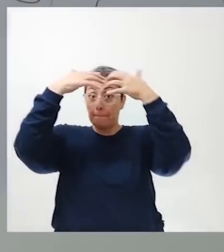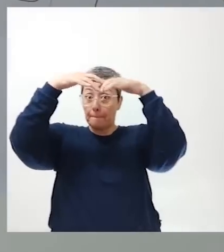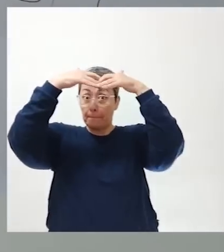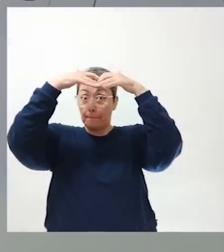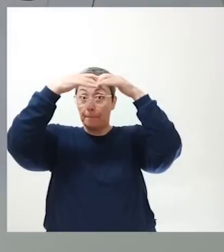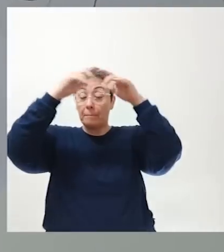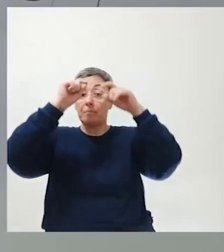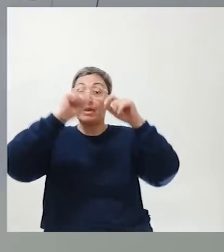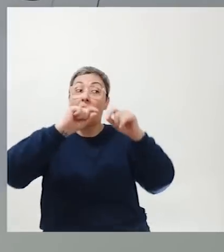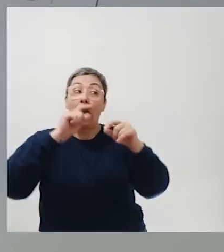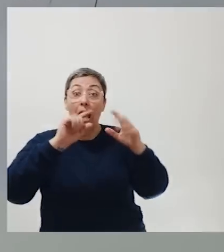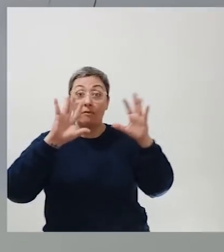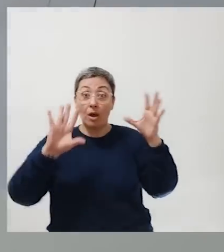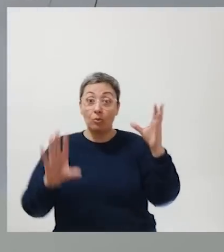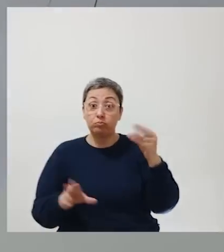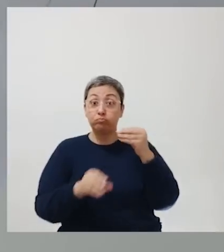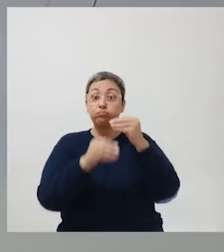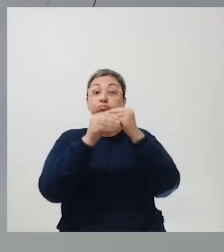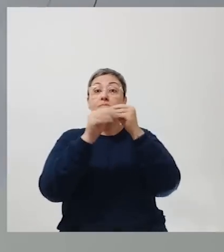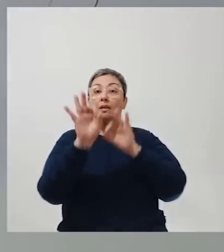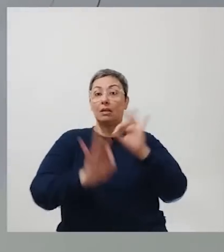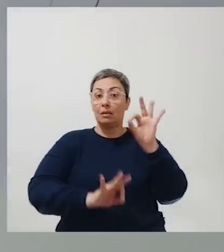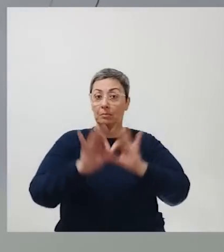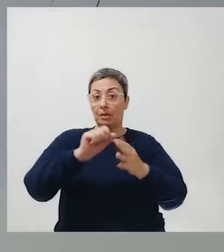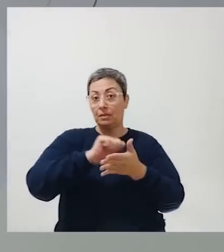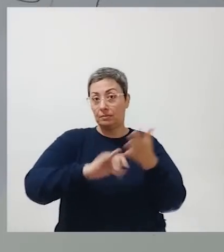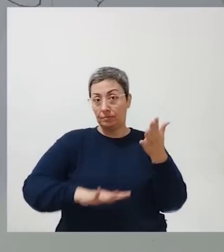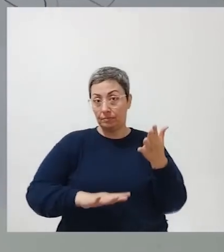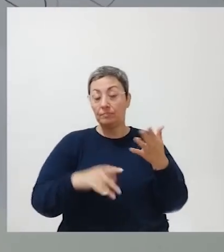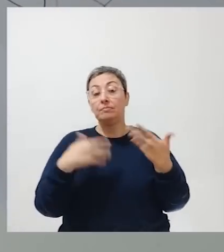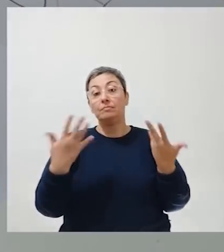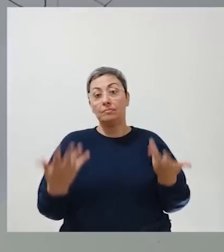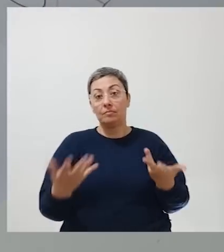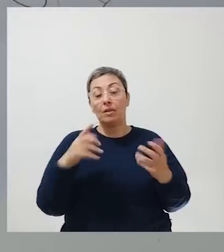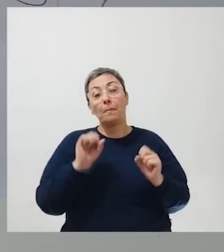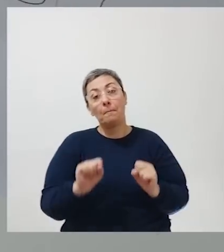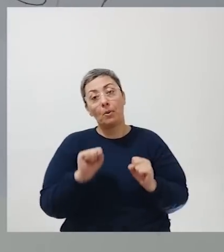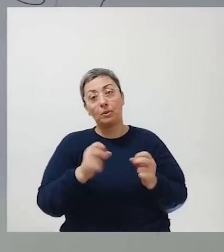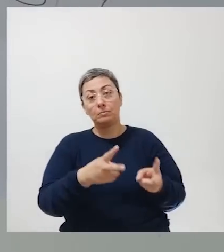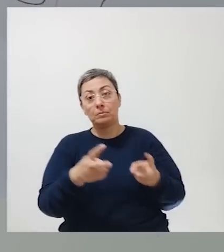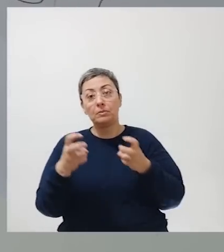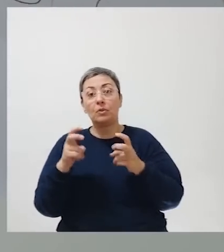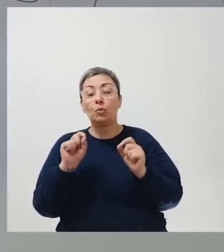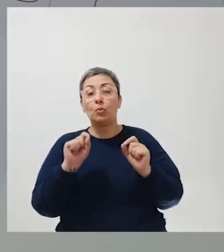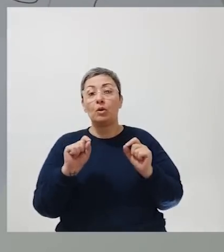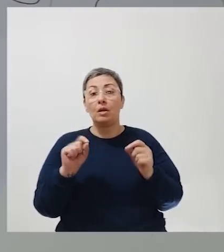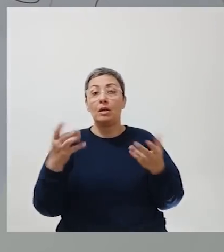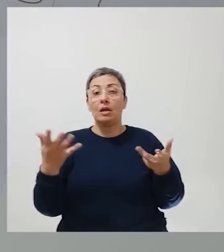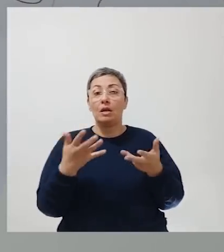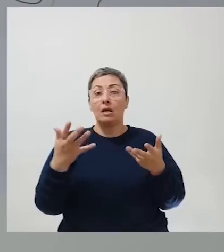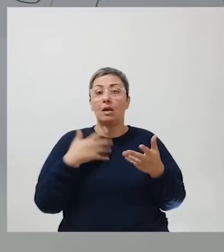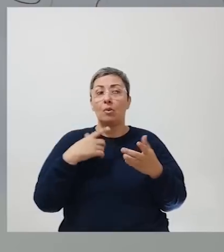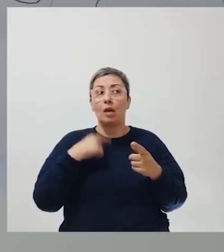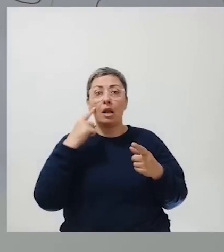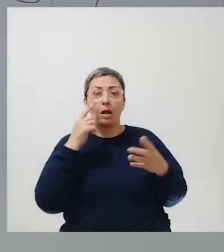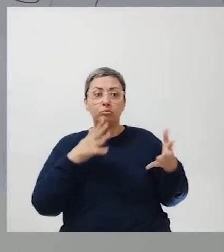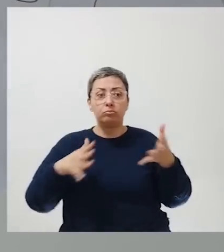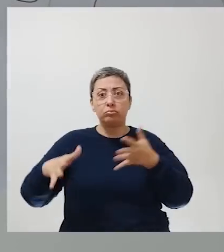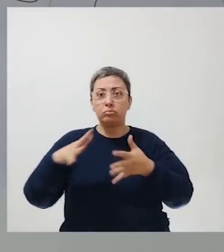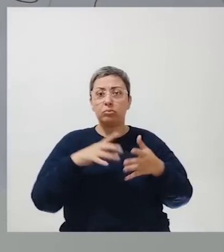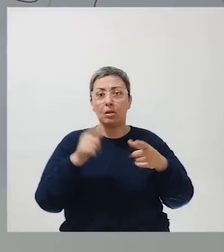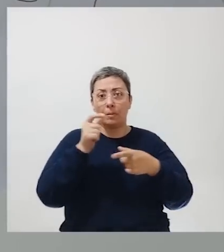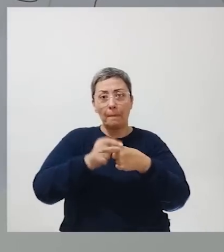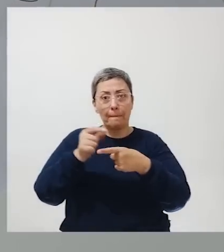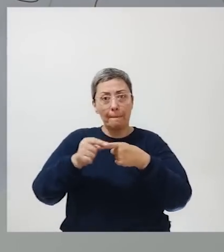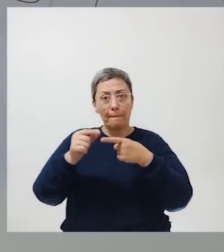pensando. E em cima do que ela está pensando, a gente prepara as atividades. O que eu posso perceber aqui? Que aquela noção de